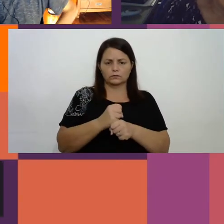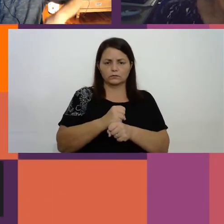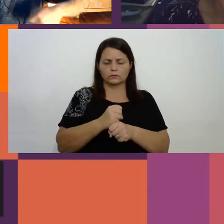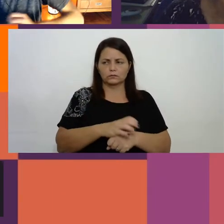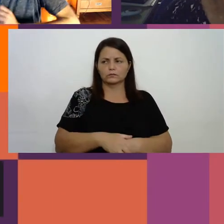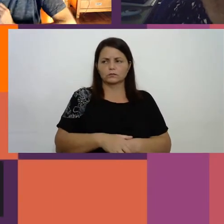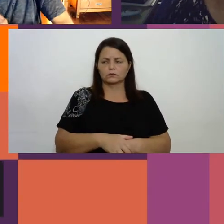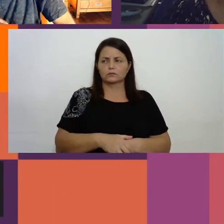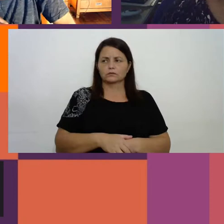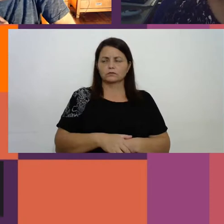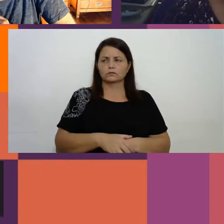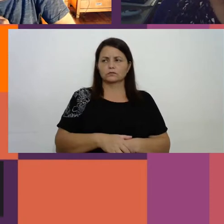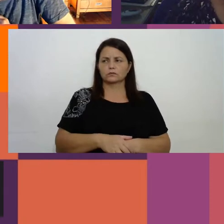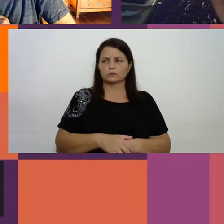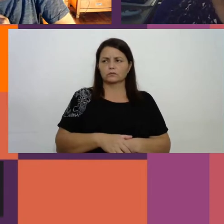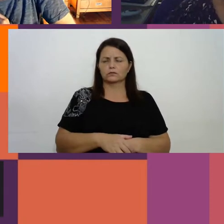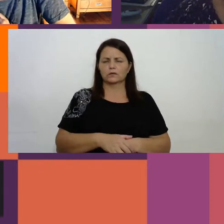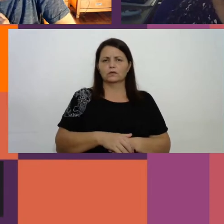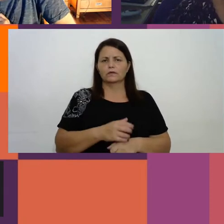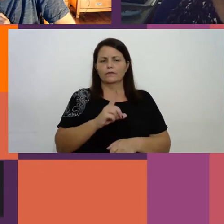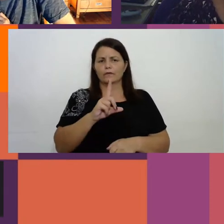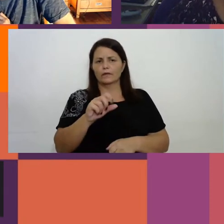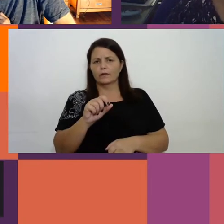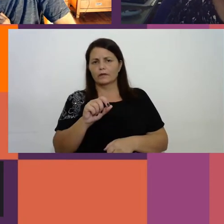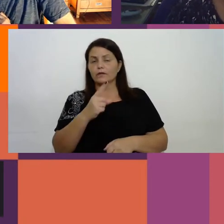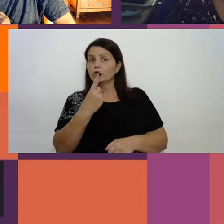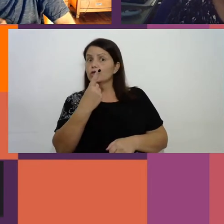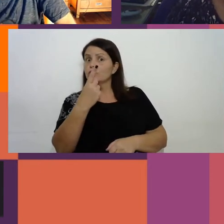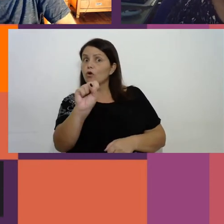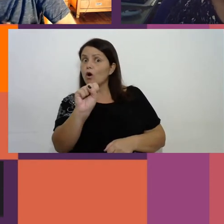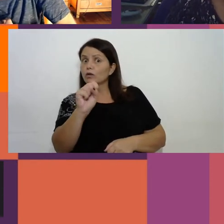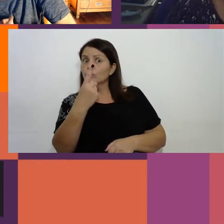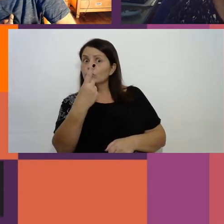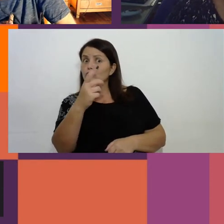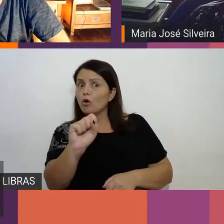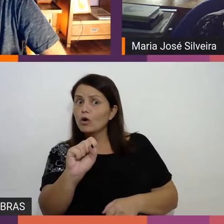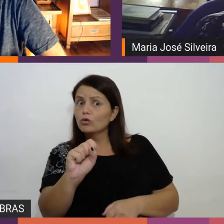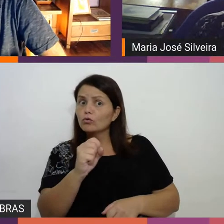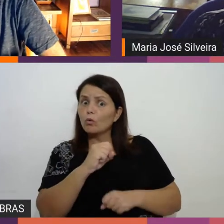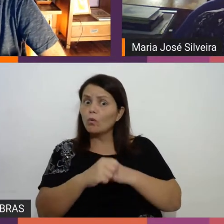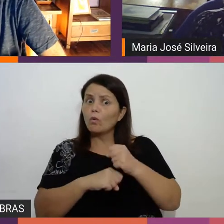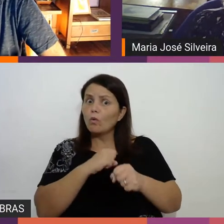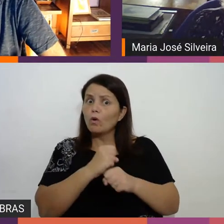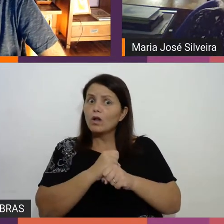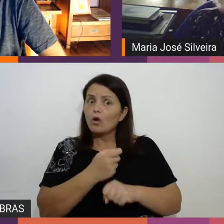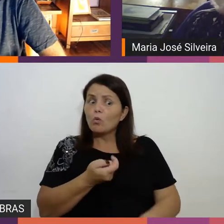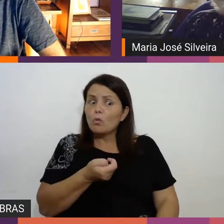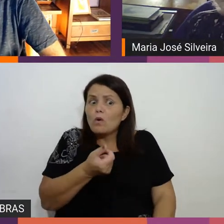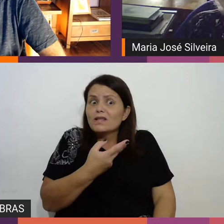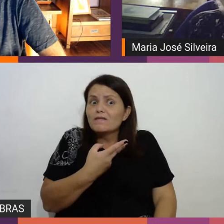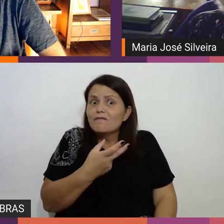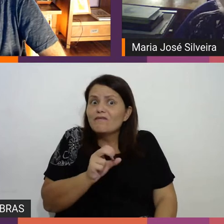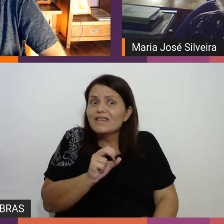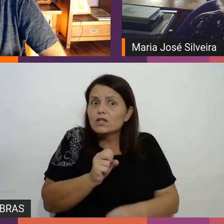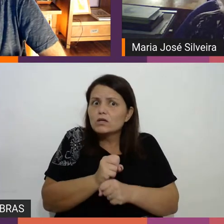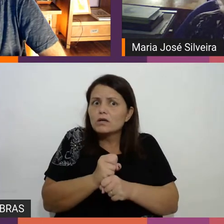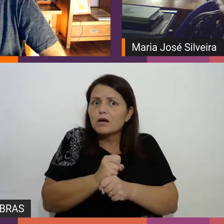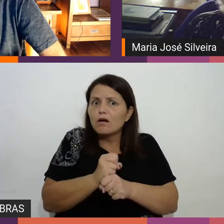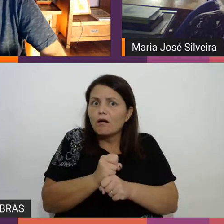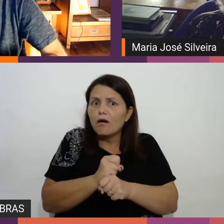vem não é isso oito anos não foi 18 anos 18 anos quase 20 anos de sopa